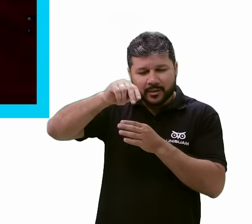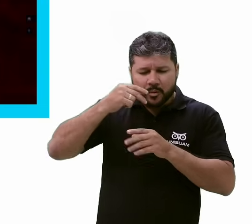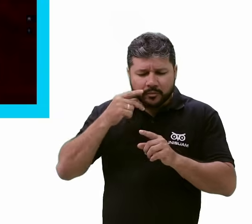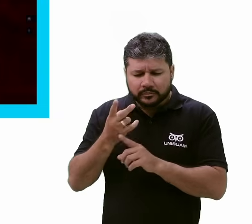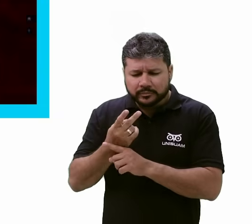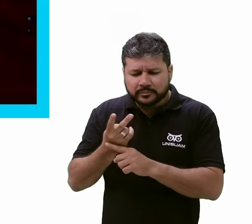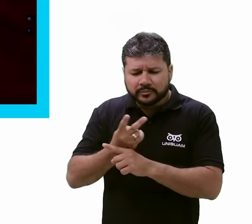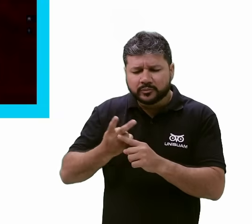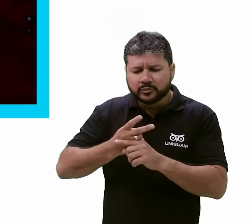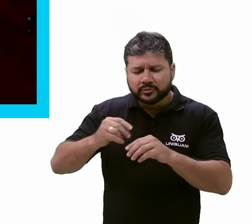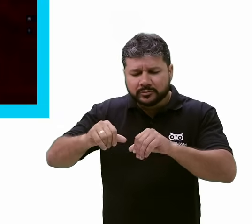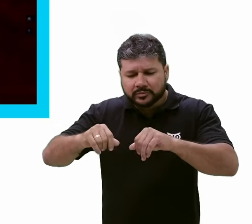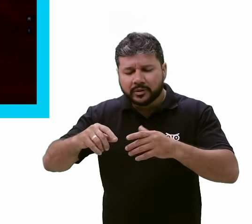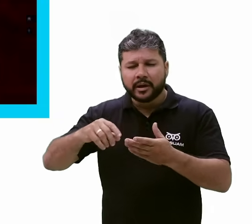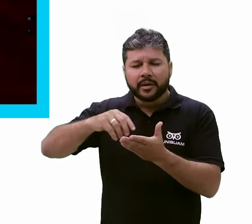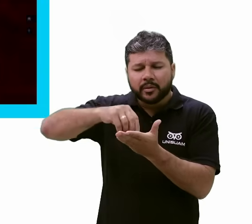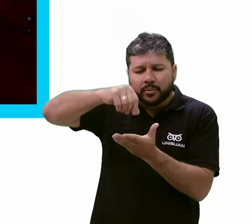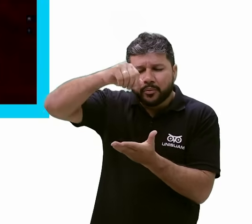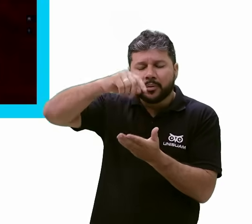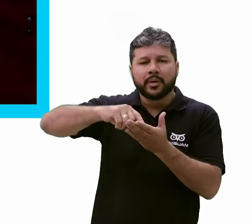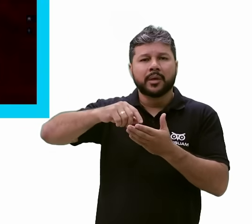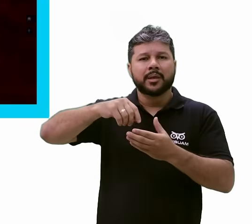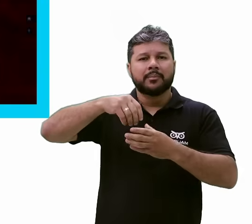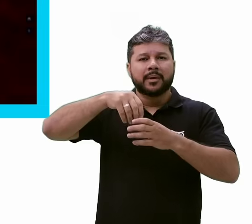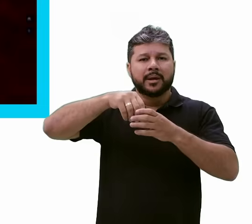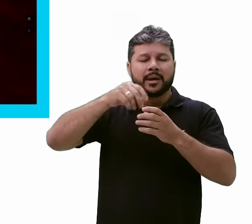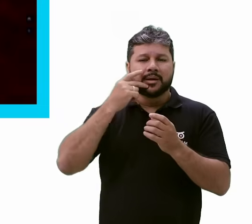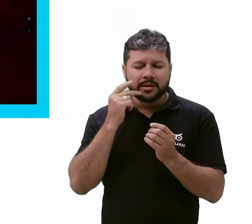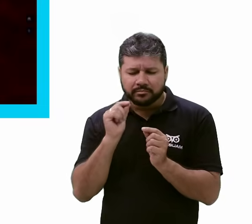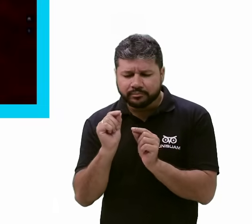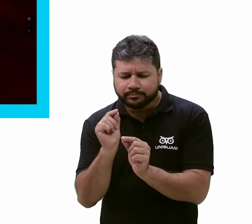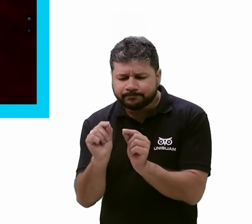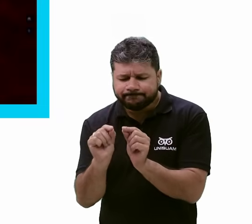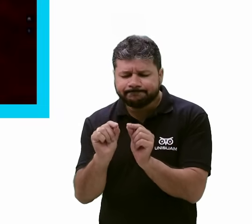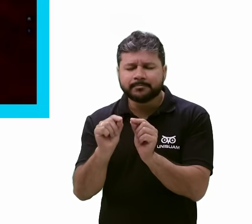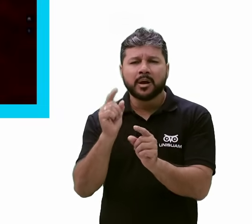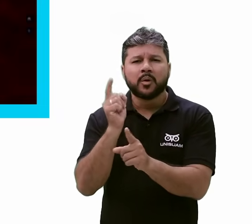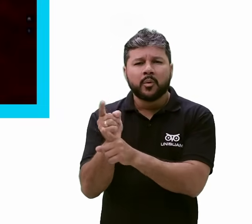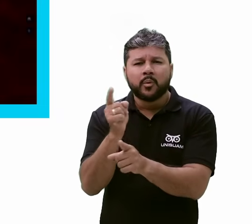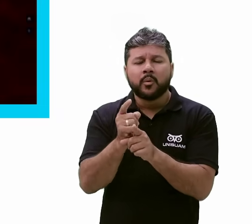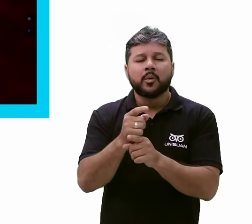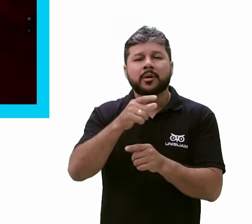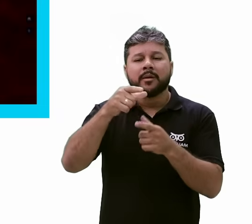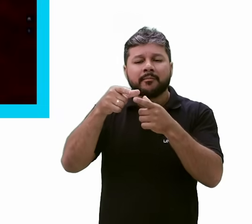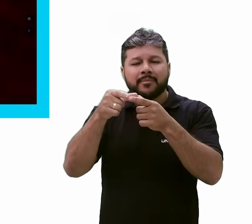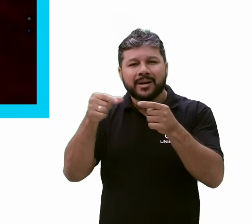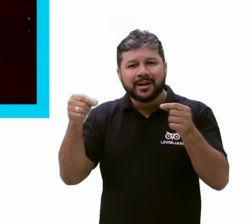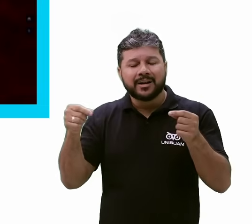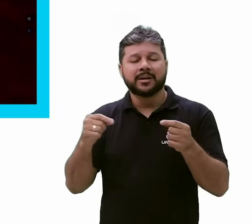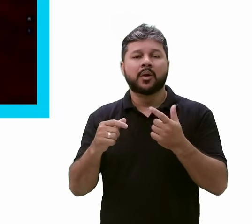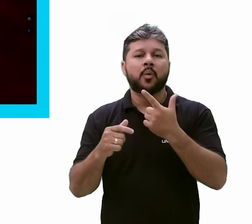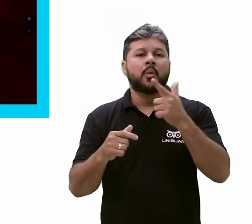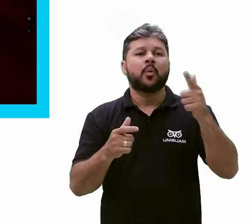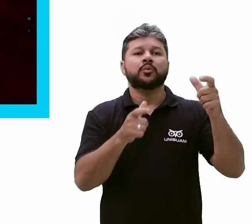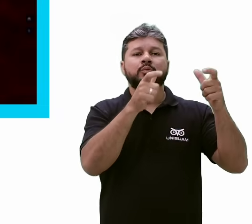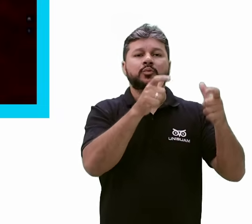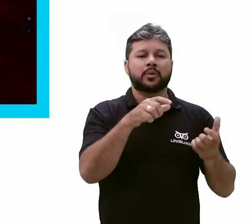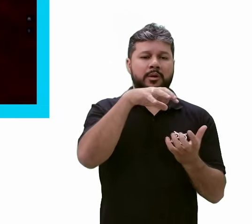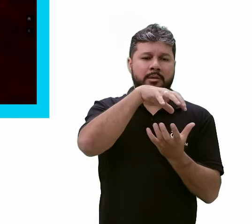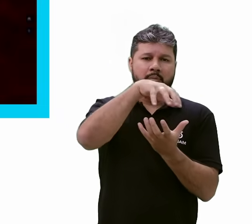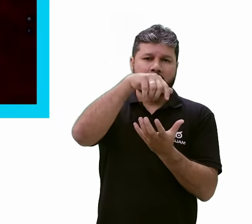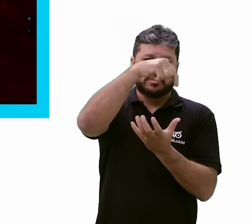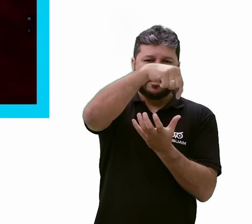mostram pólen, sementes, vestígios dessa planta em outros lugares do